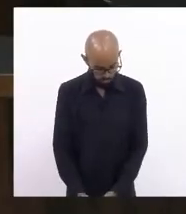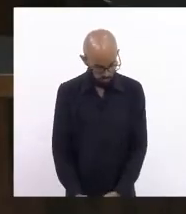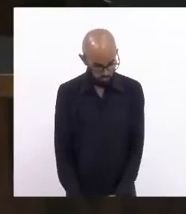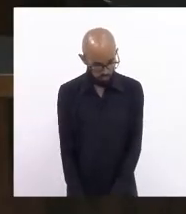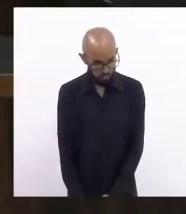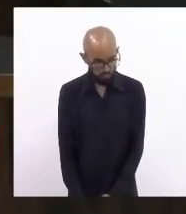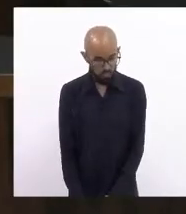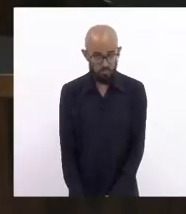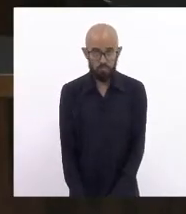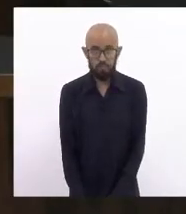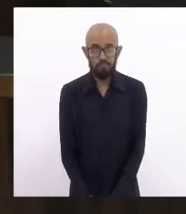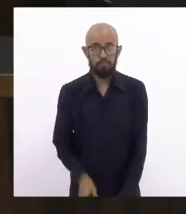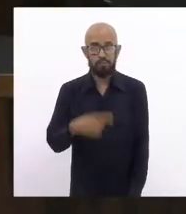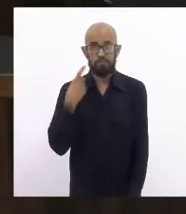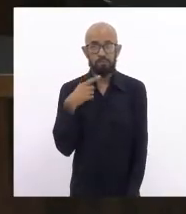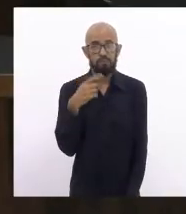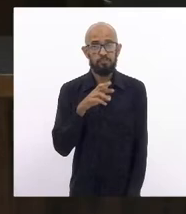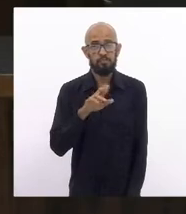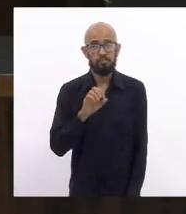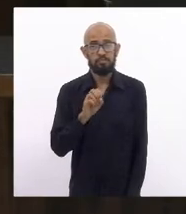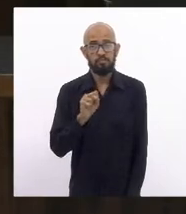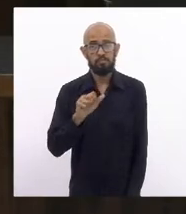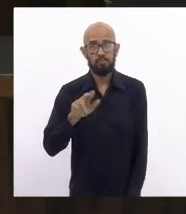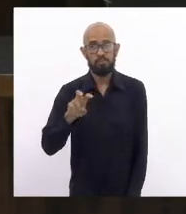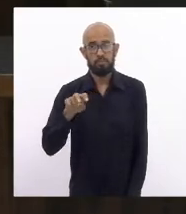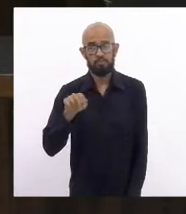Deputado Rosenberg Reis.